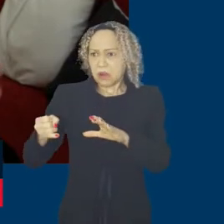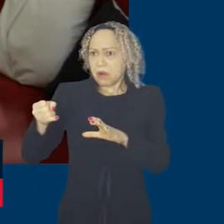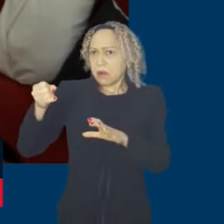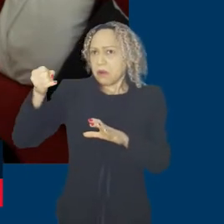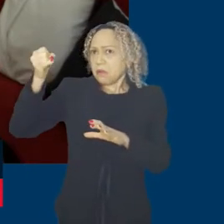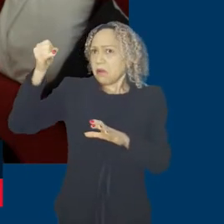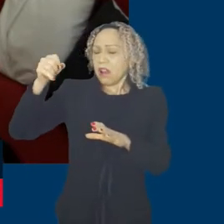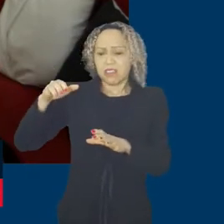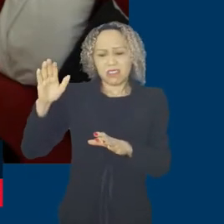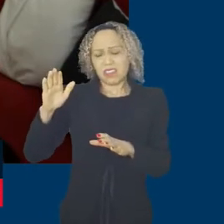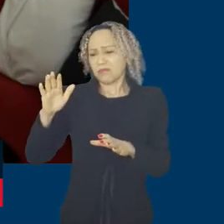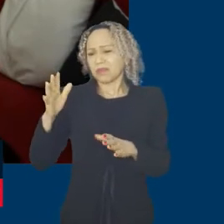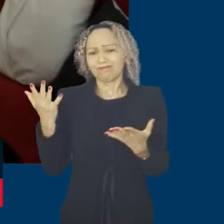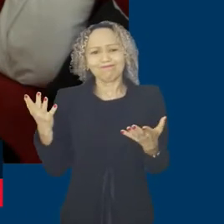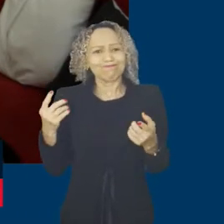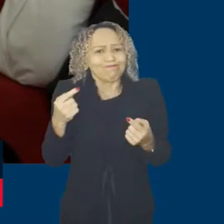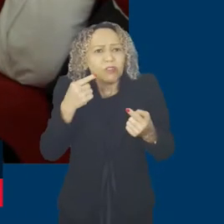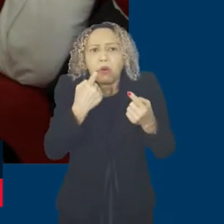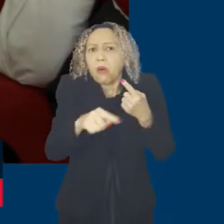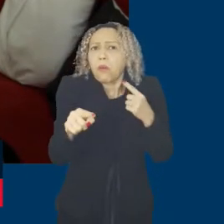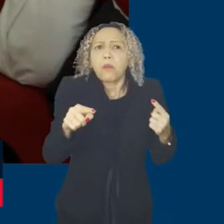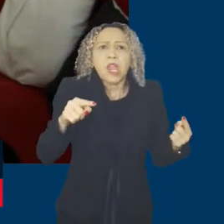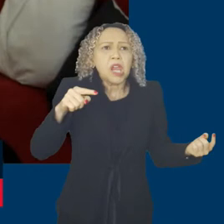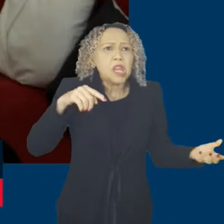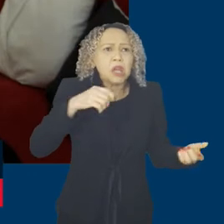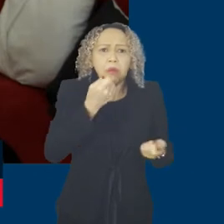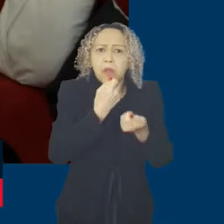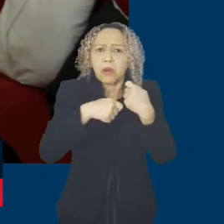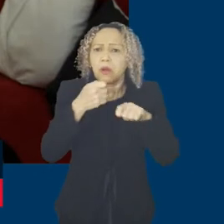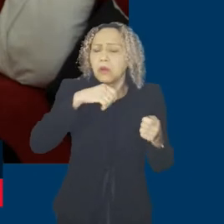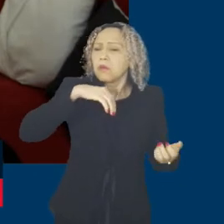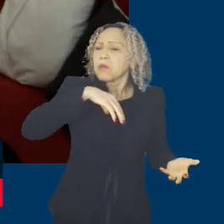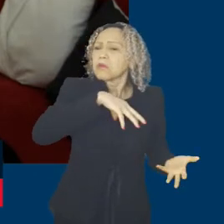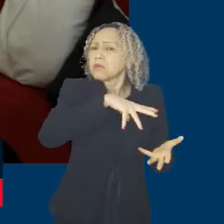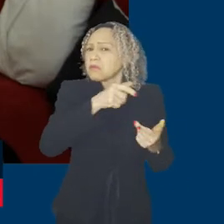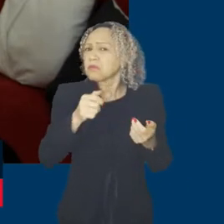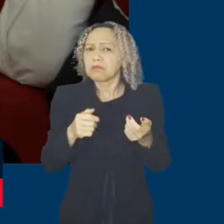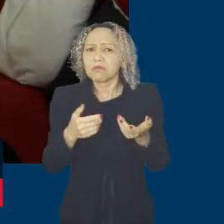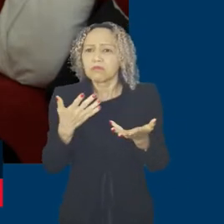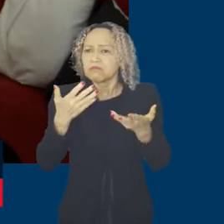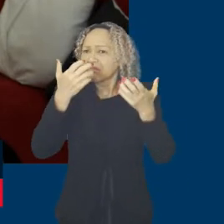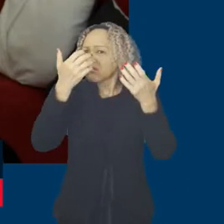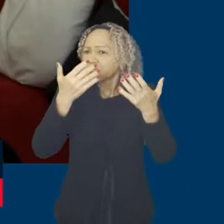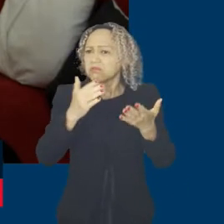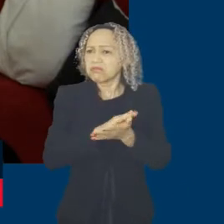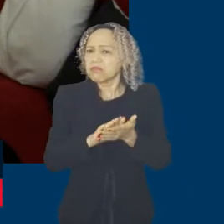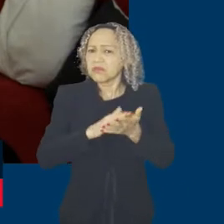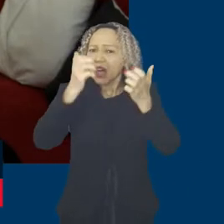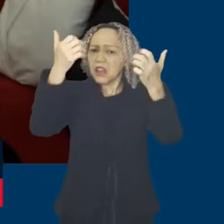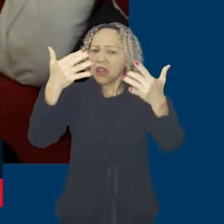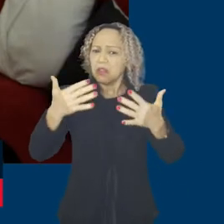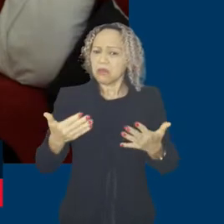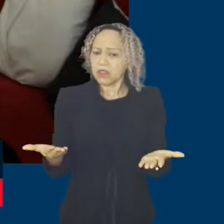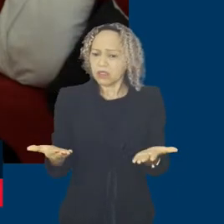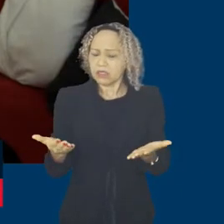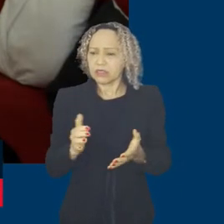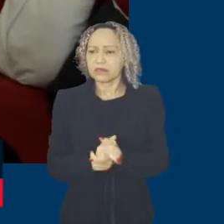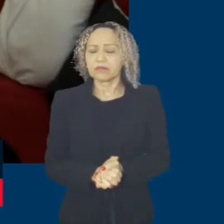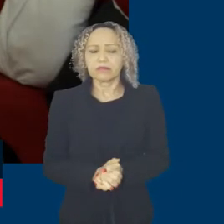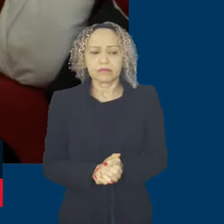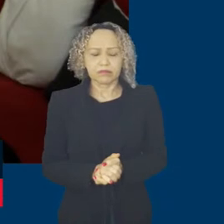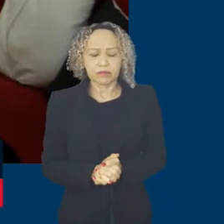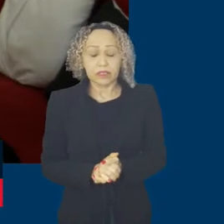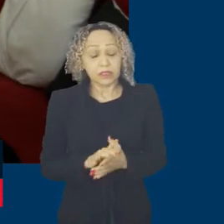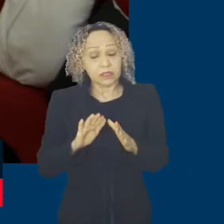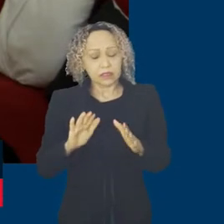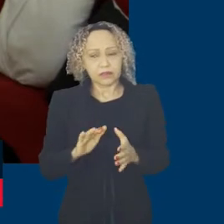no cenário internacional ou na teoria econômica, que explique isso. E o debate precisa ser arejado, inclusive, pela